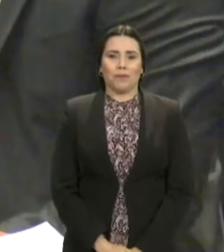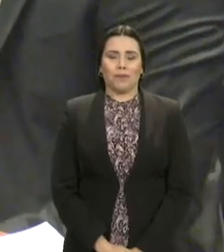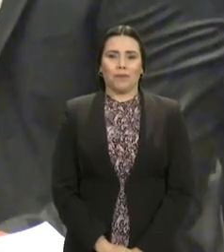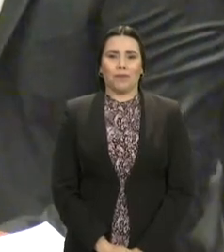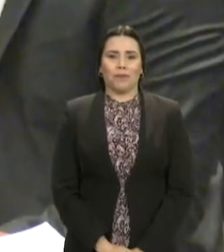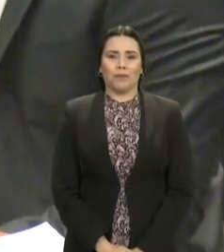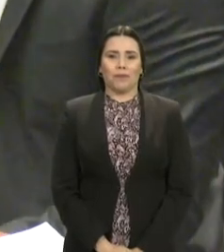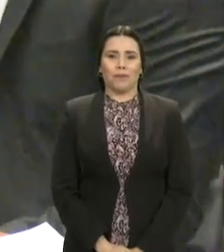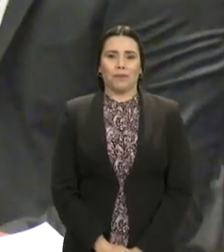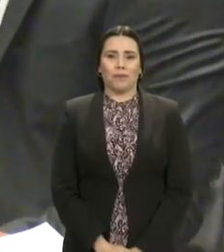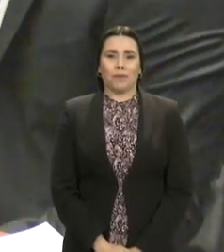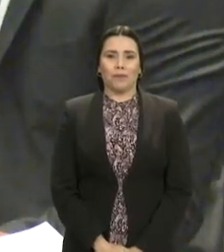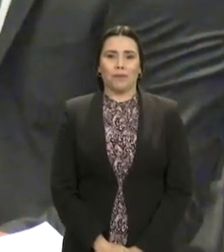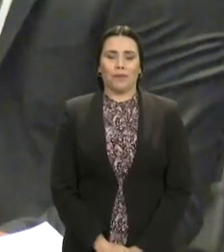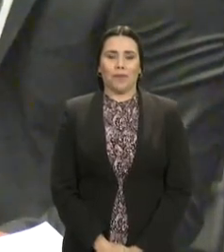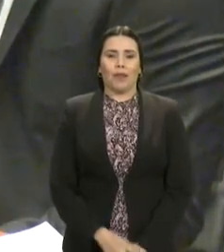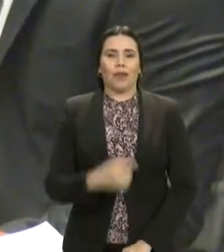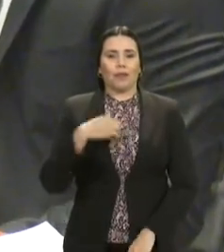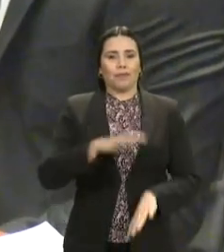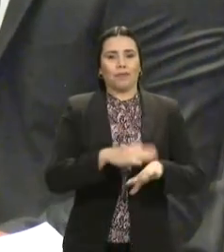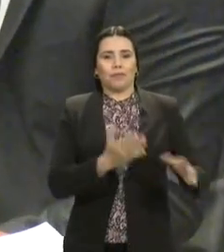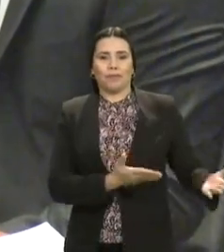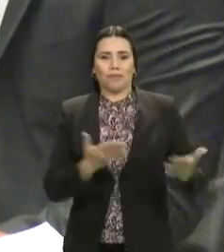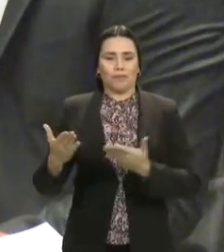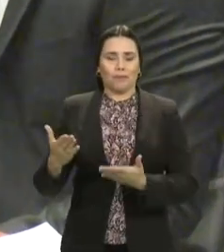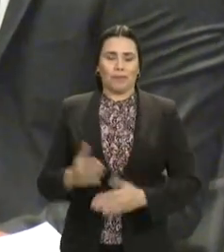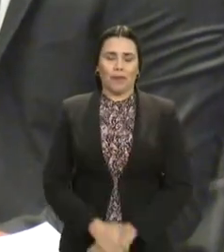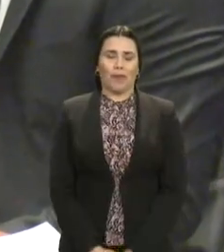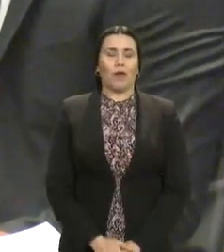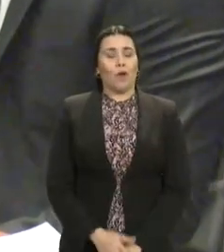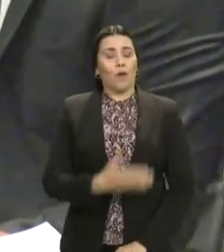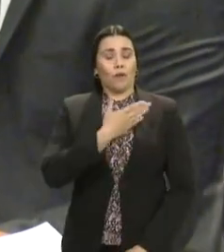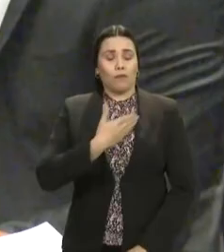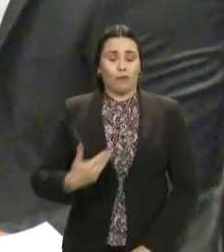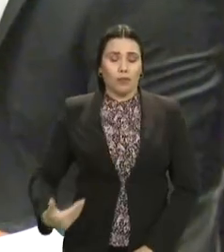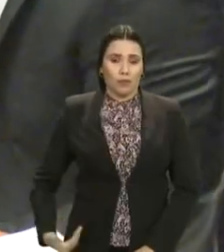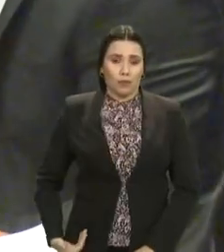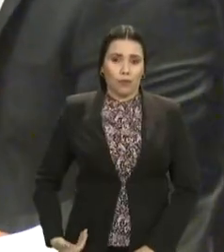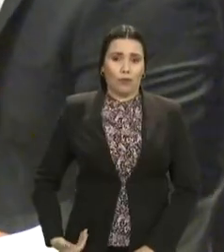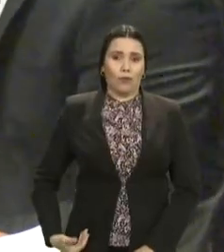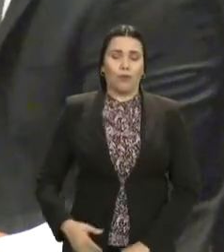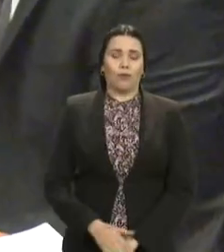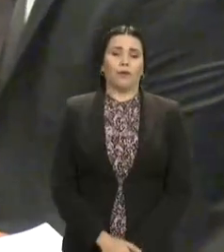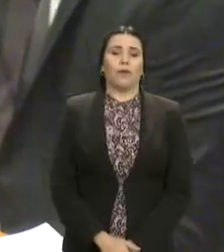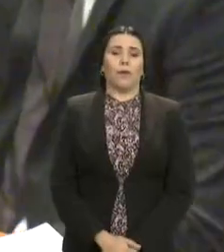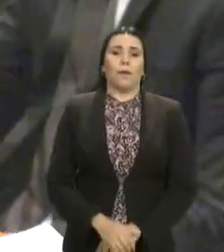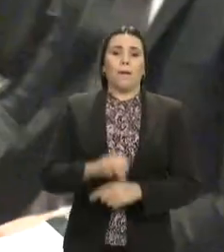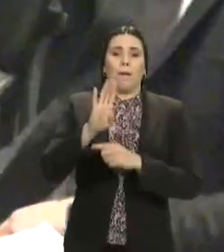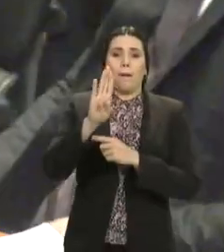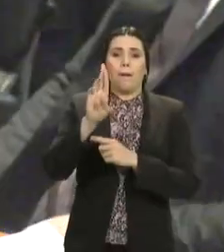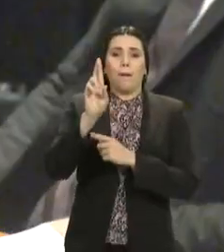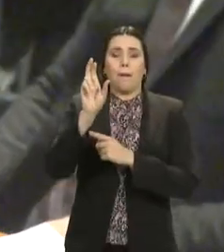Concedo a palavra ao excelentíssimo senhor governador do estado do Maranhão, senhor Carlos Orleans Brandão Júnior.